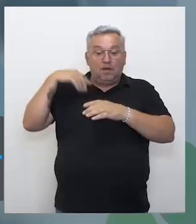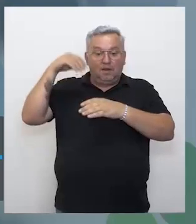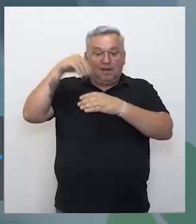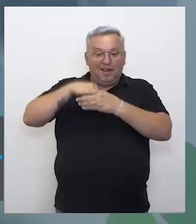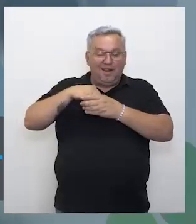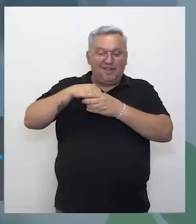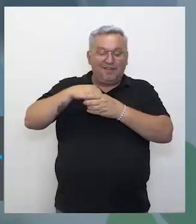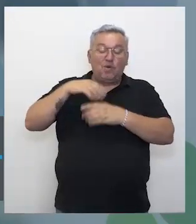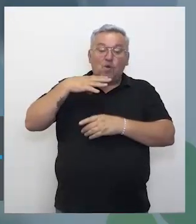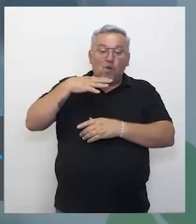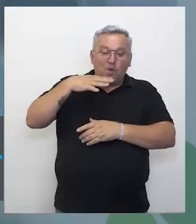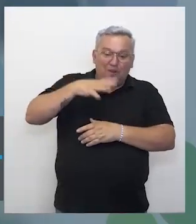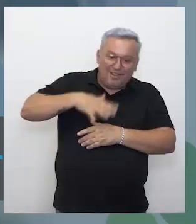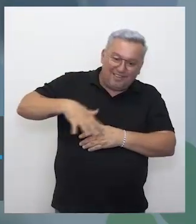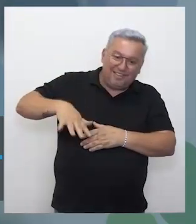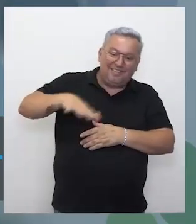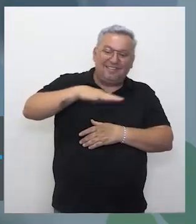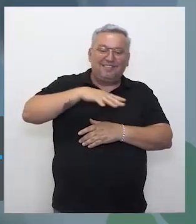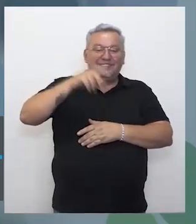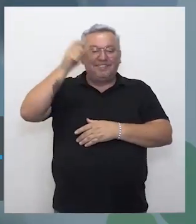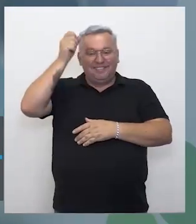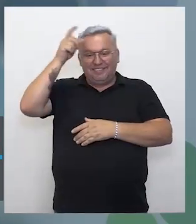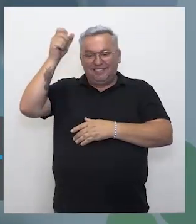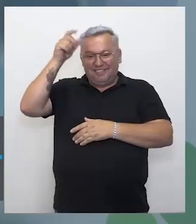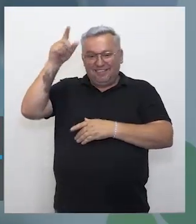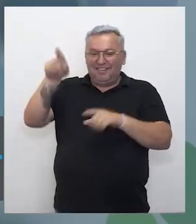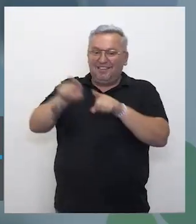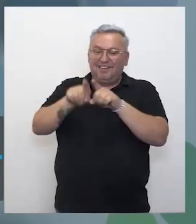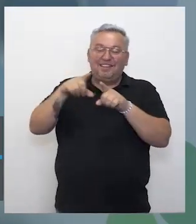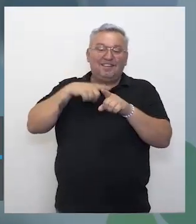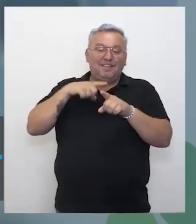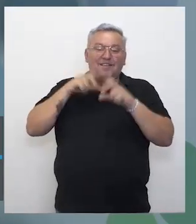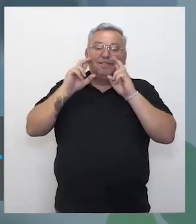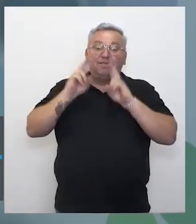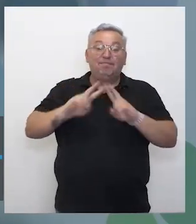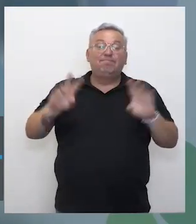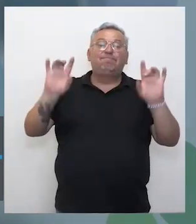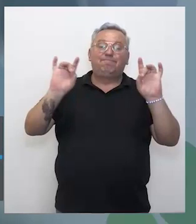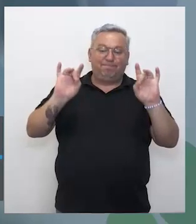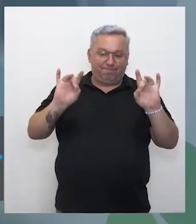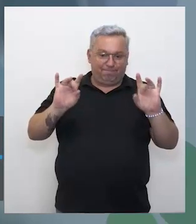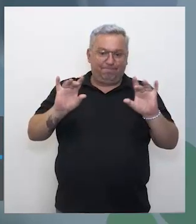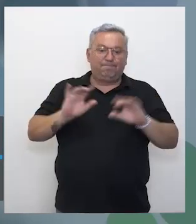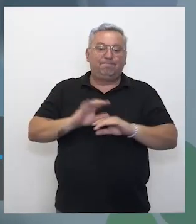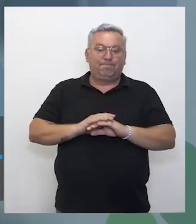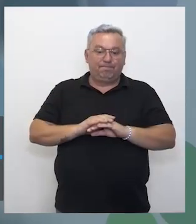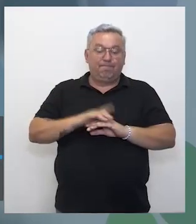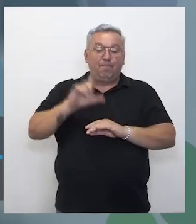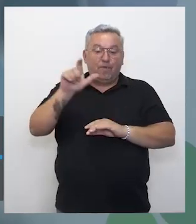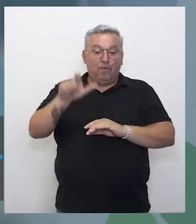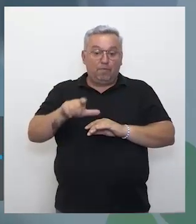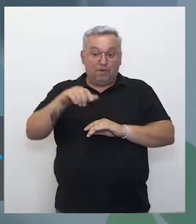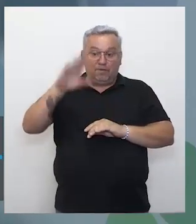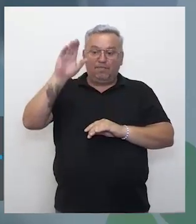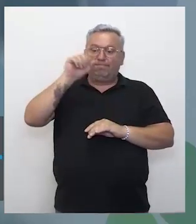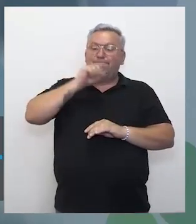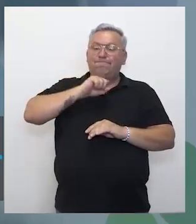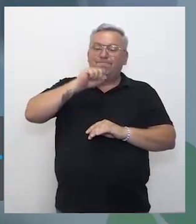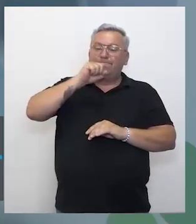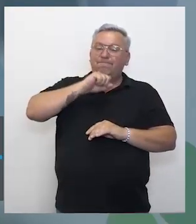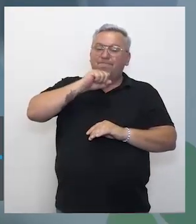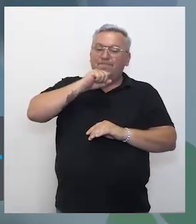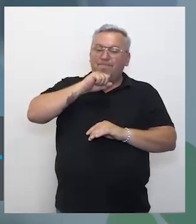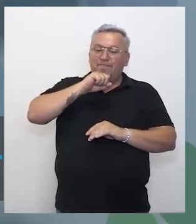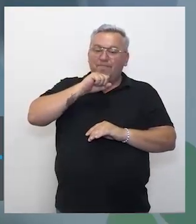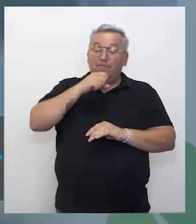senso comum, né, e dentro da cultura, tem uma visão específica. São pessoas mais velhas, né,